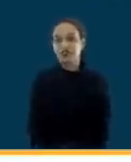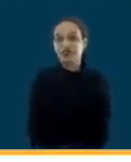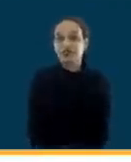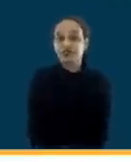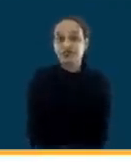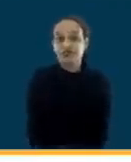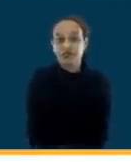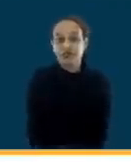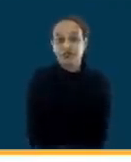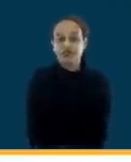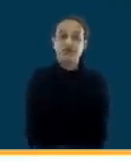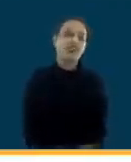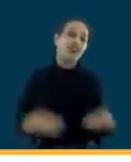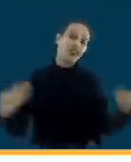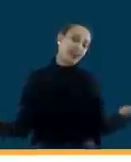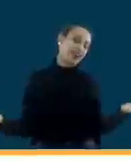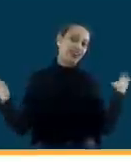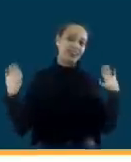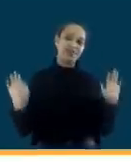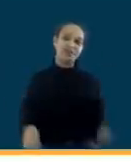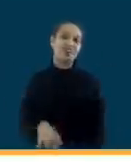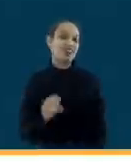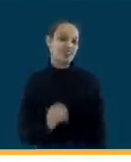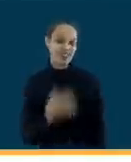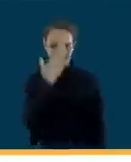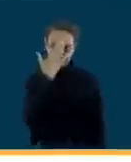só agradecer, para mim é uma honra estar aqui.